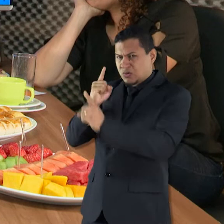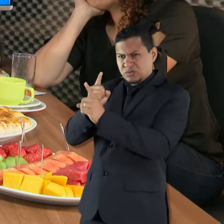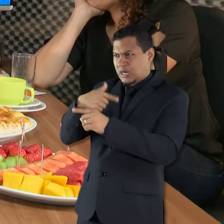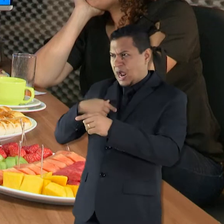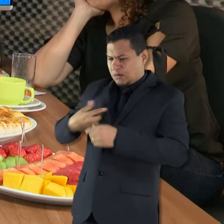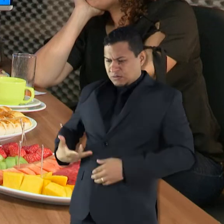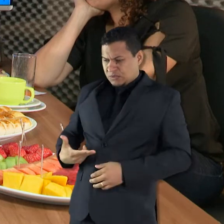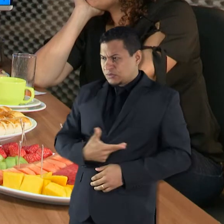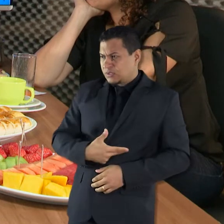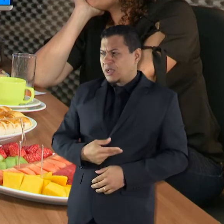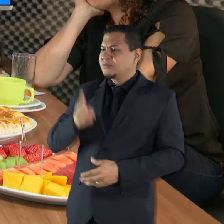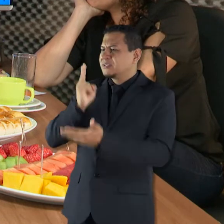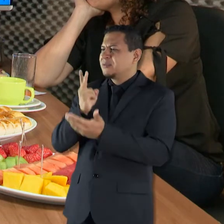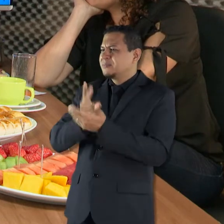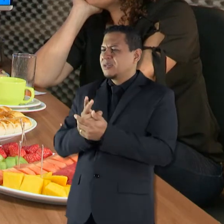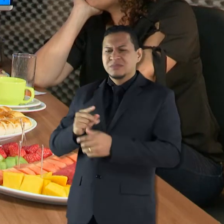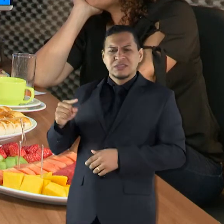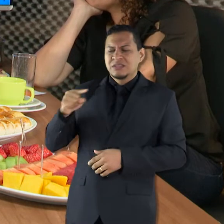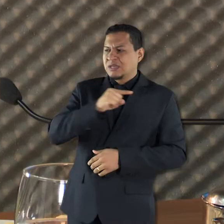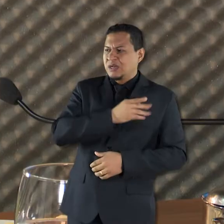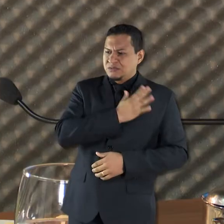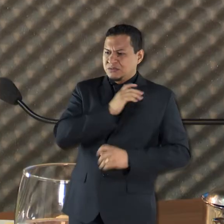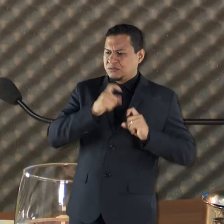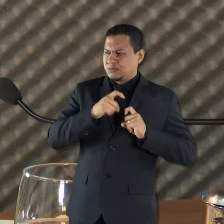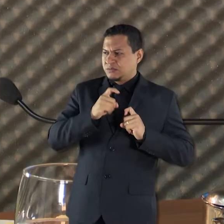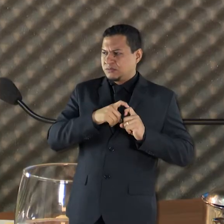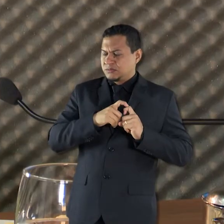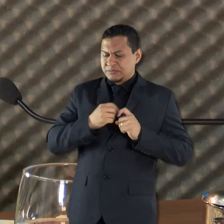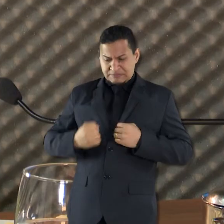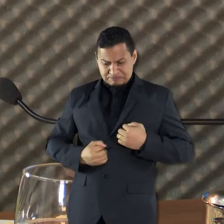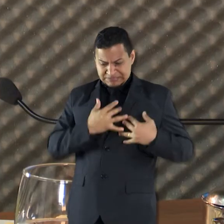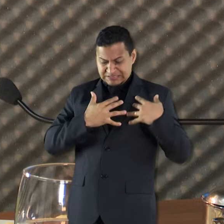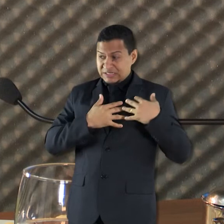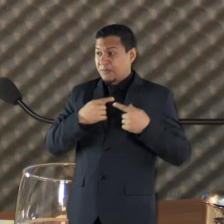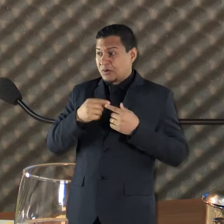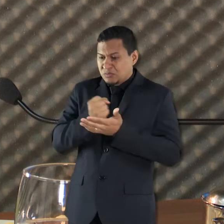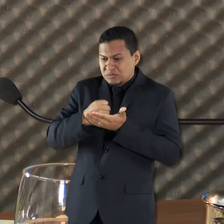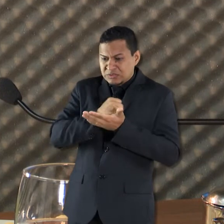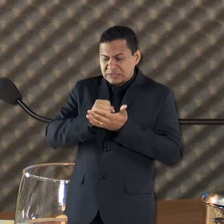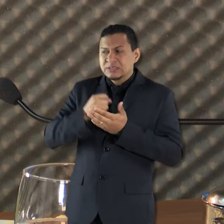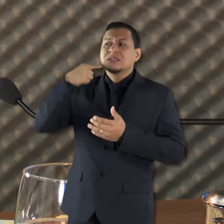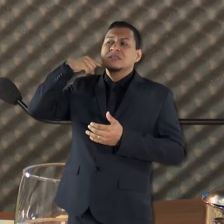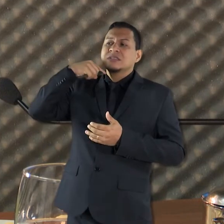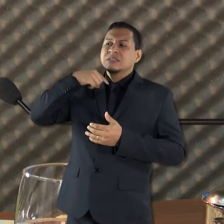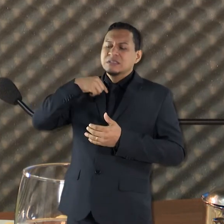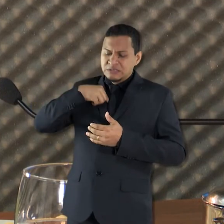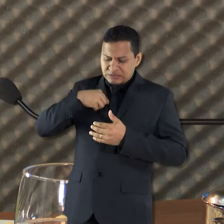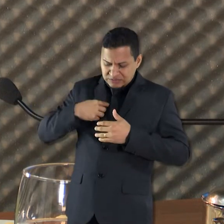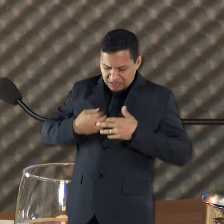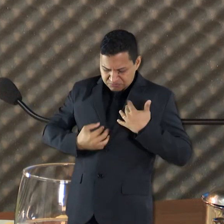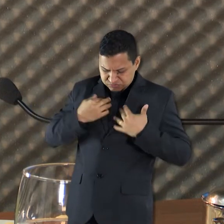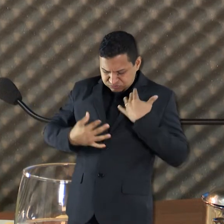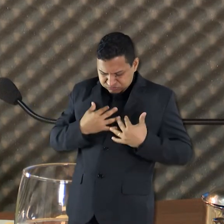feito a operação grandona, eu tenho que ir periodicamente no cardiologista, que a químio ele joga no coração e o coração espalha, né. Eita. Ela entra aqui pela jugular e